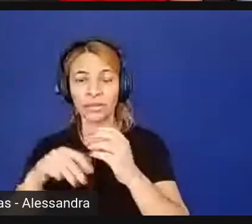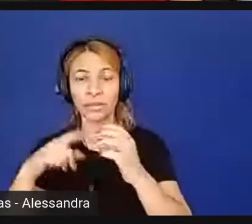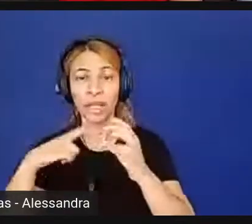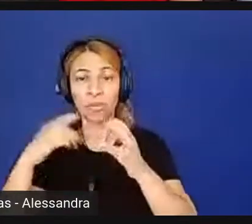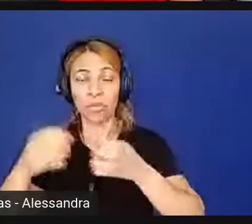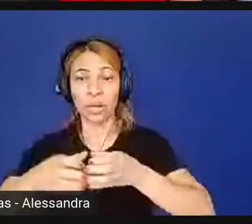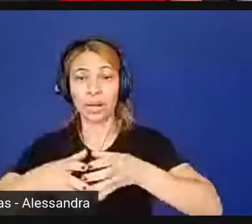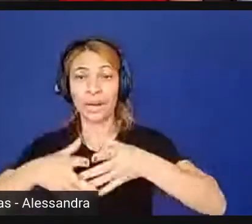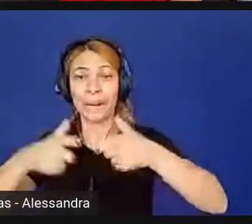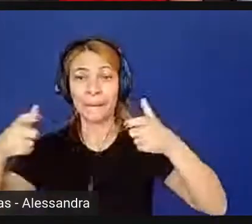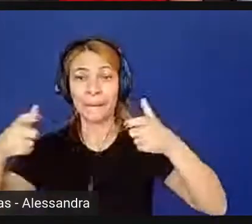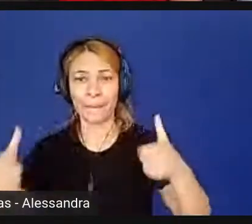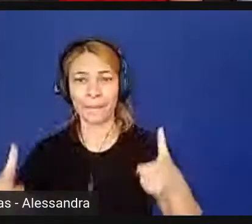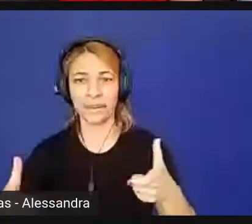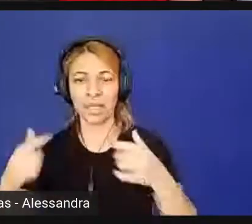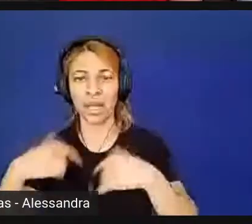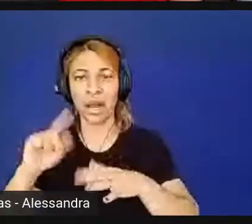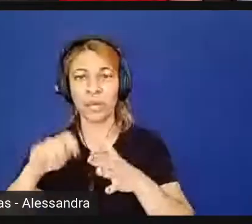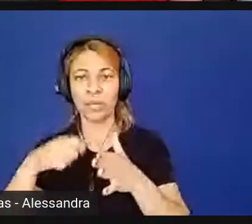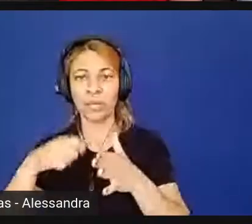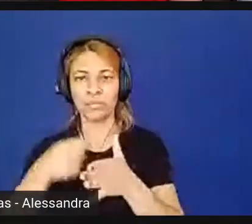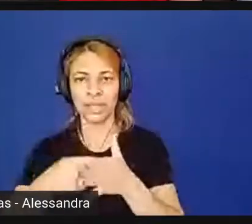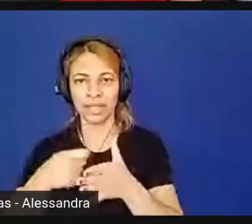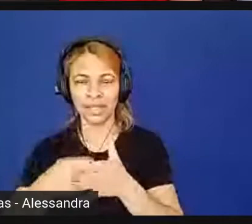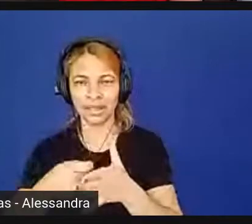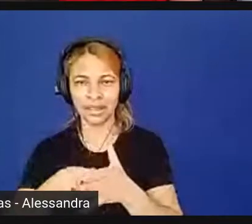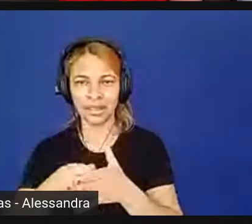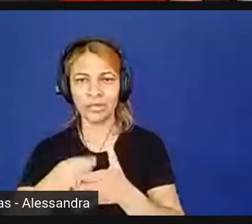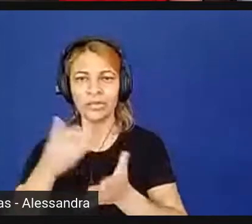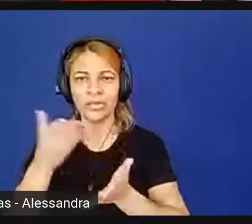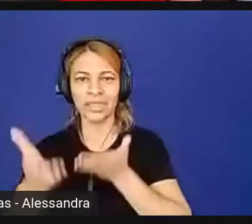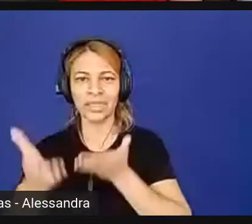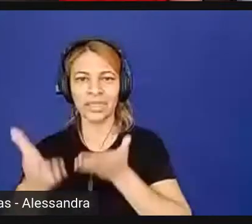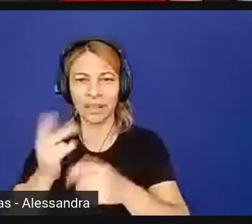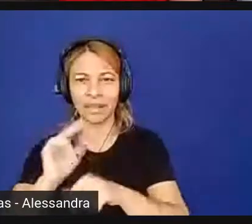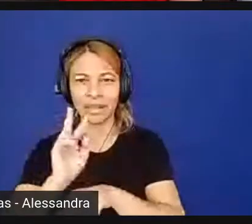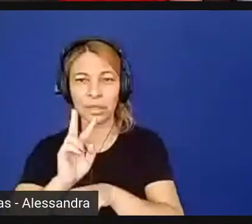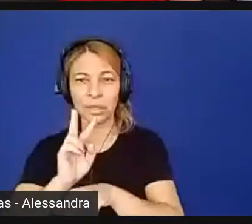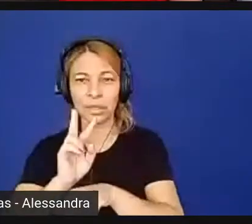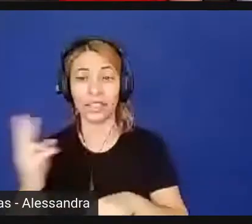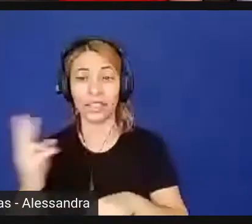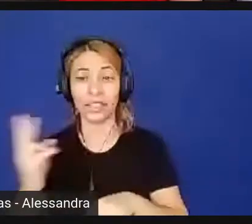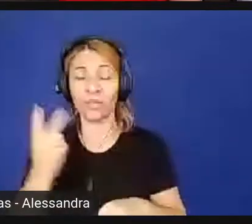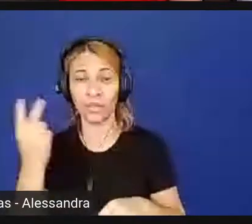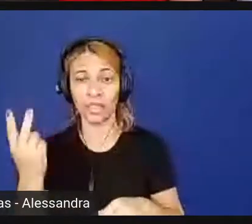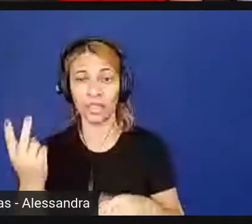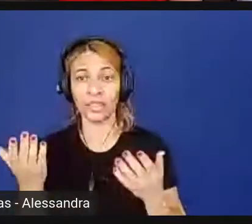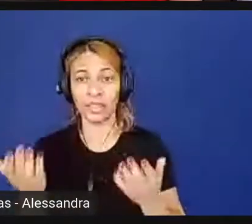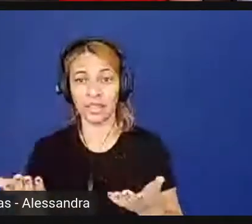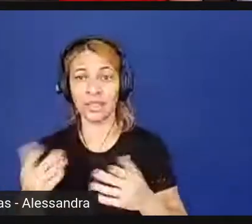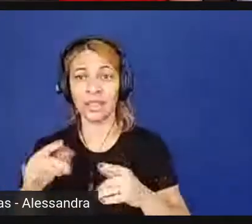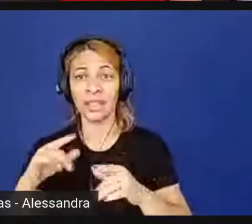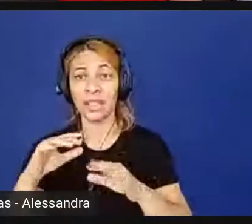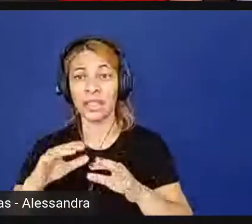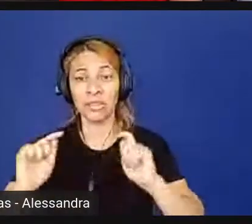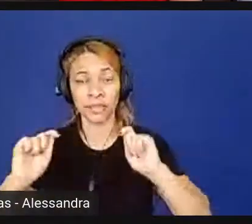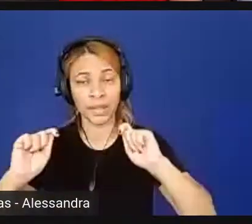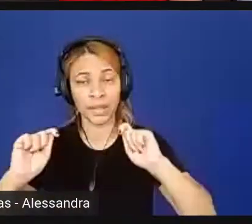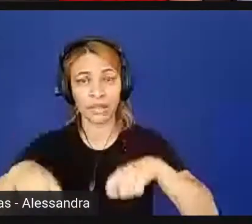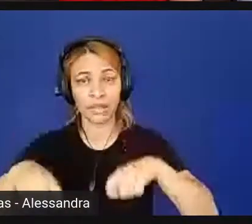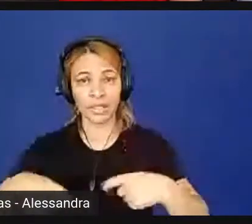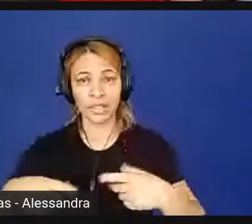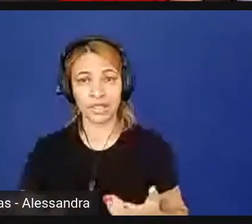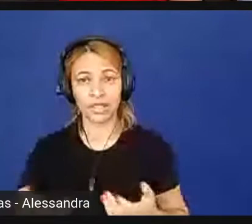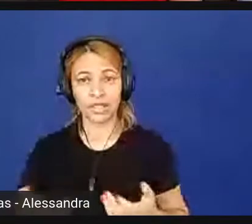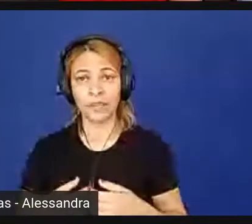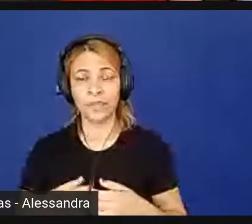é a minha obrigação de atender essas expectativas valorativas de maneira eficiente. E